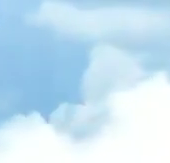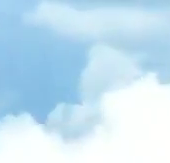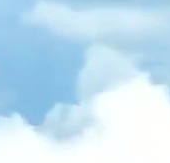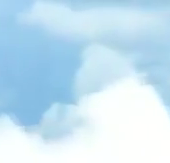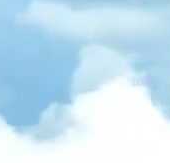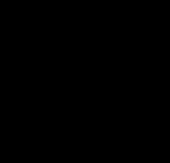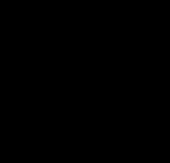obrigada